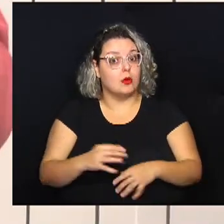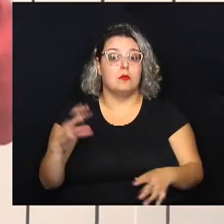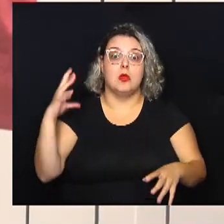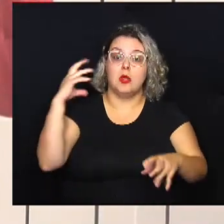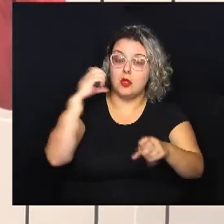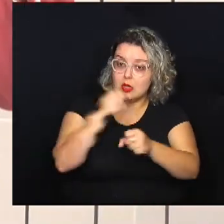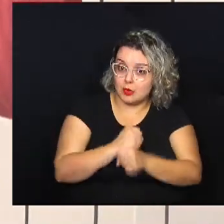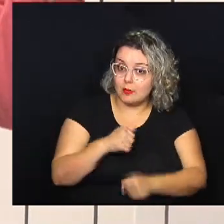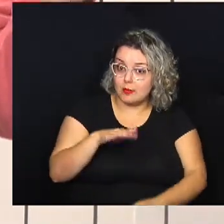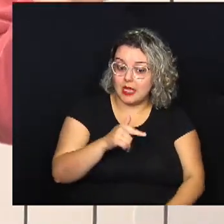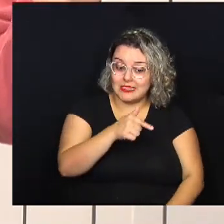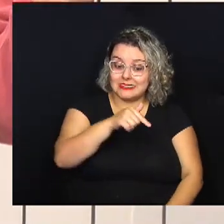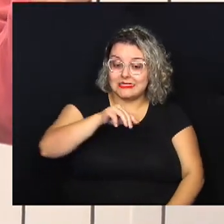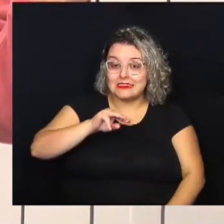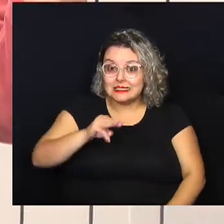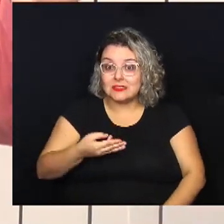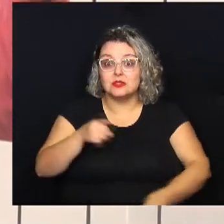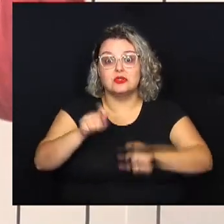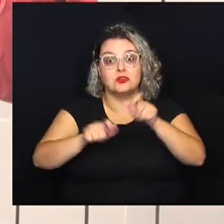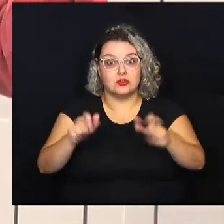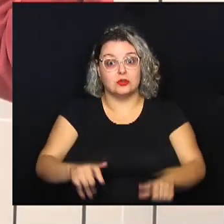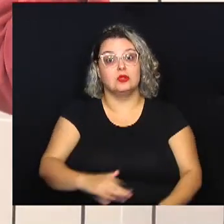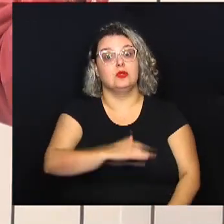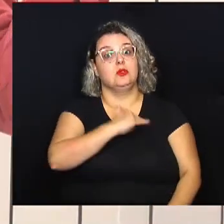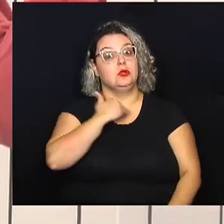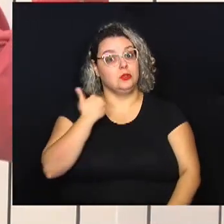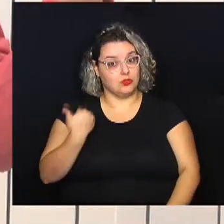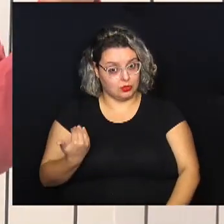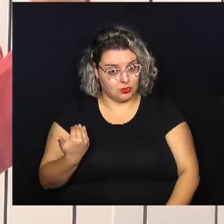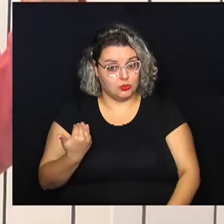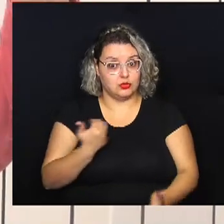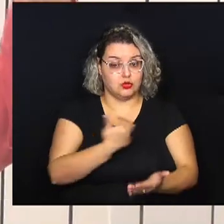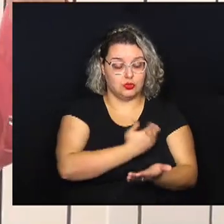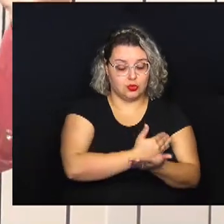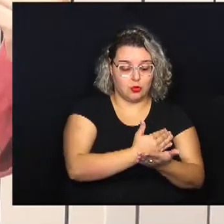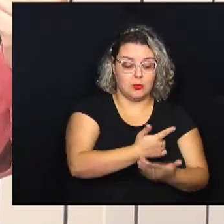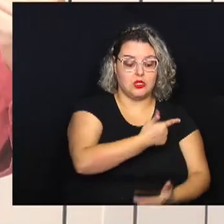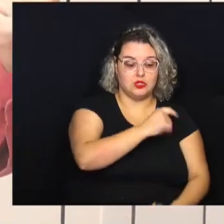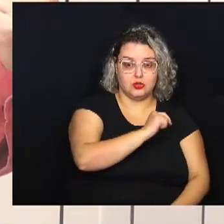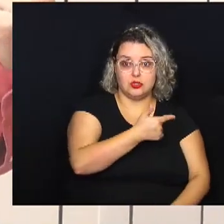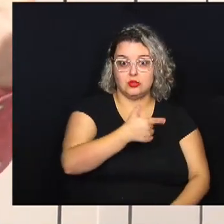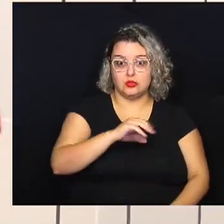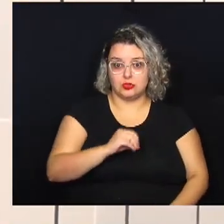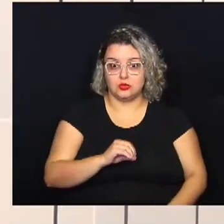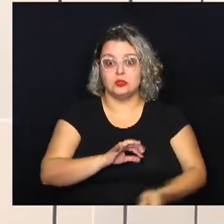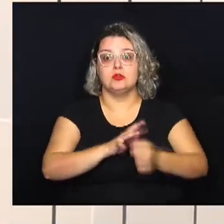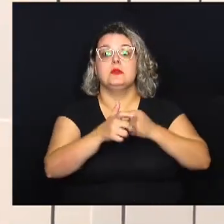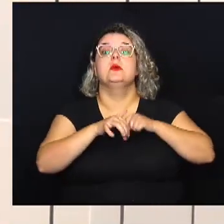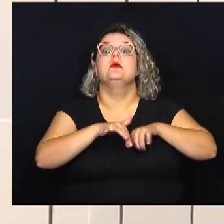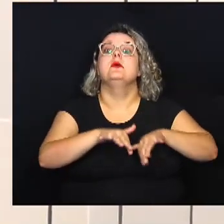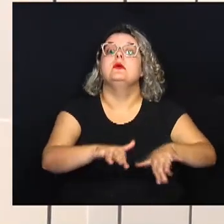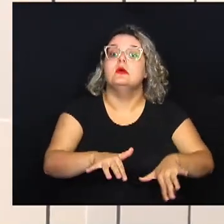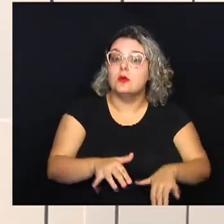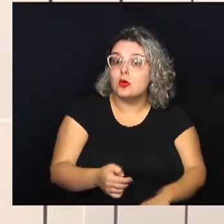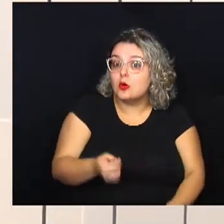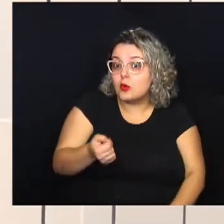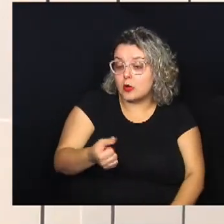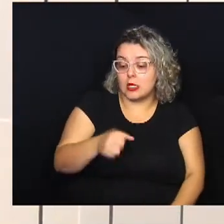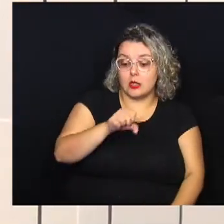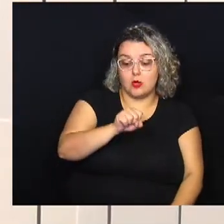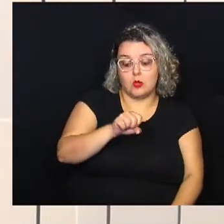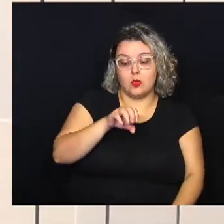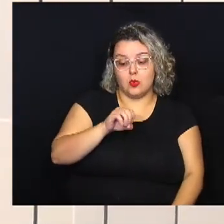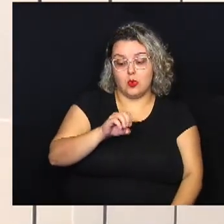de 7 milhões de pessoas que morreram desde 2020 por conta da Covid-19. Quase